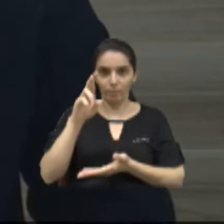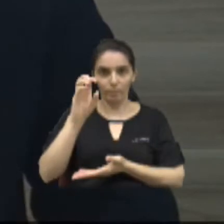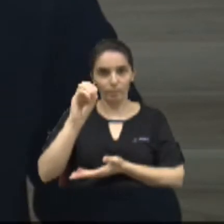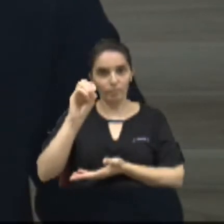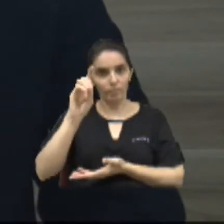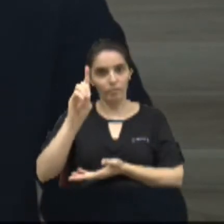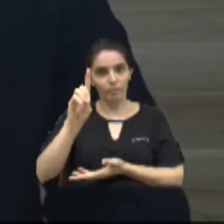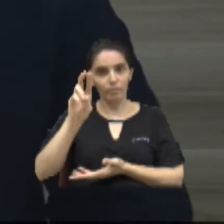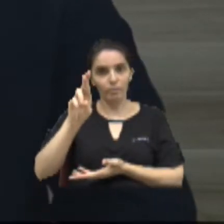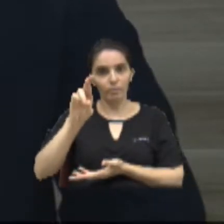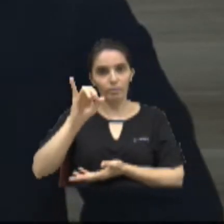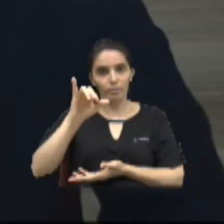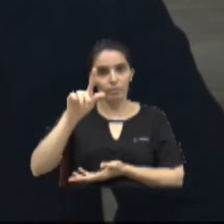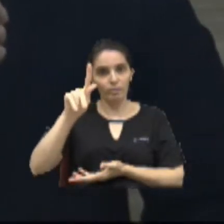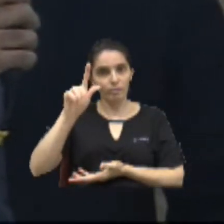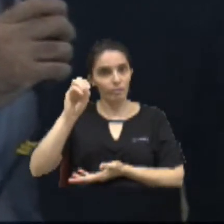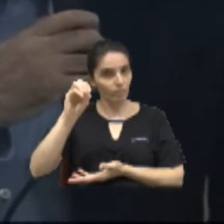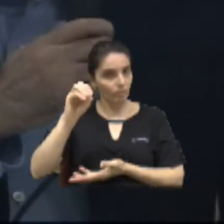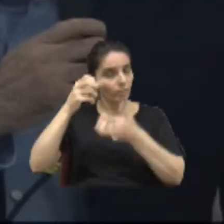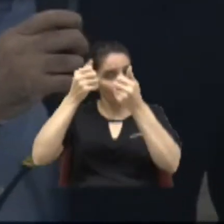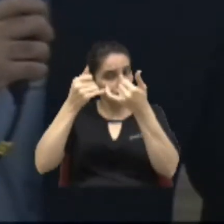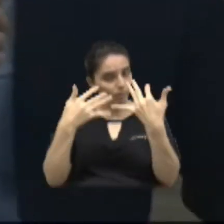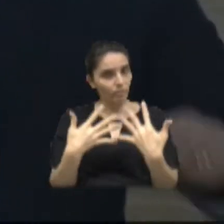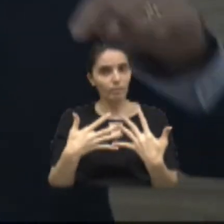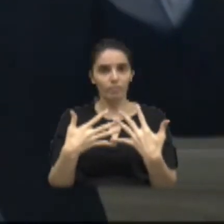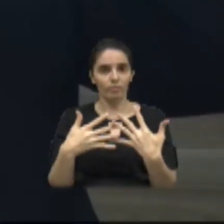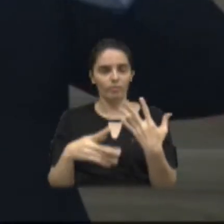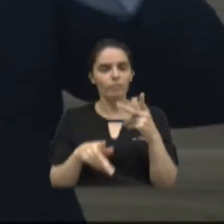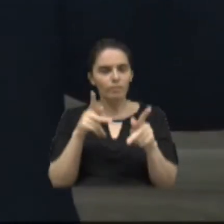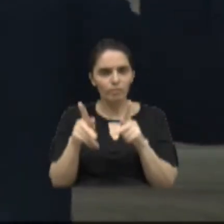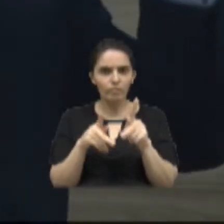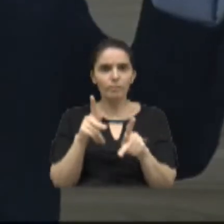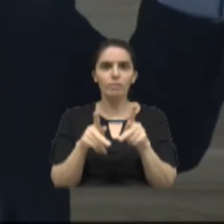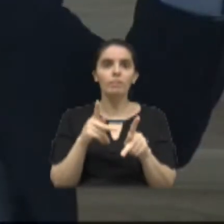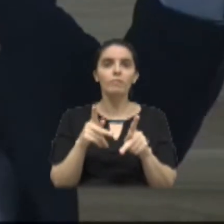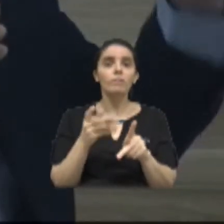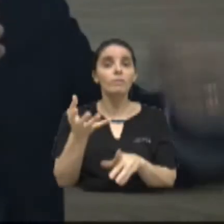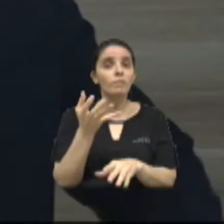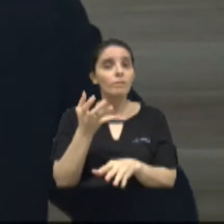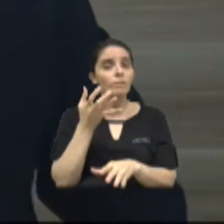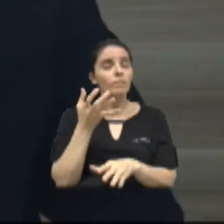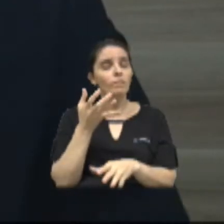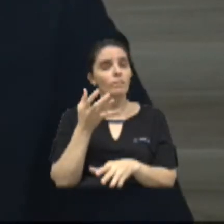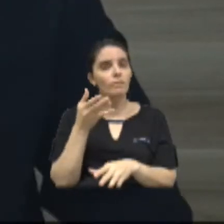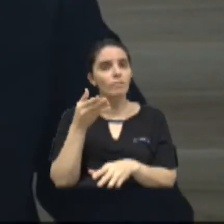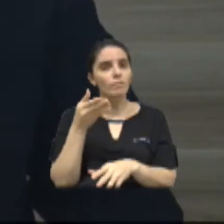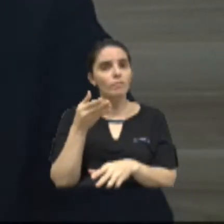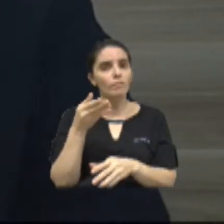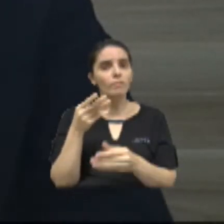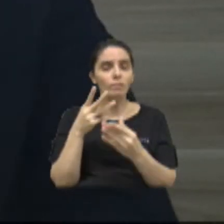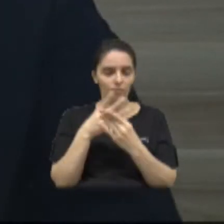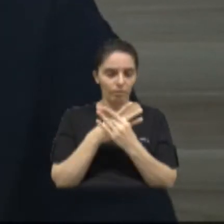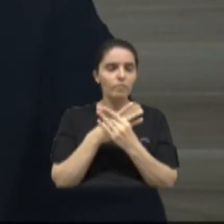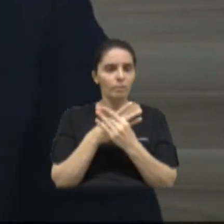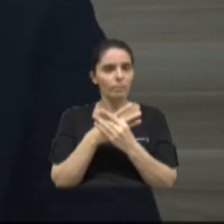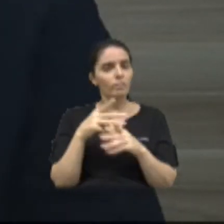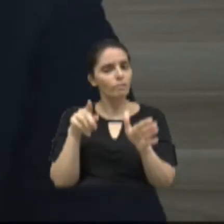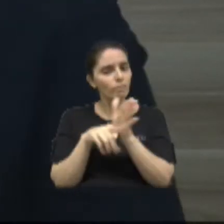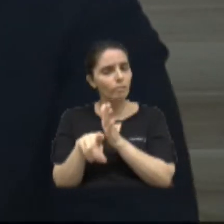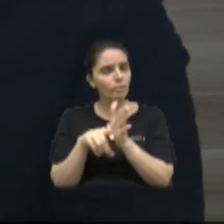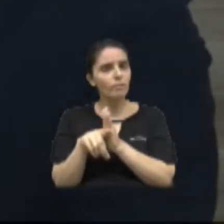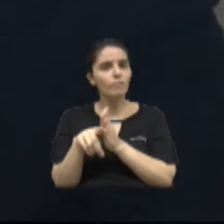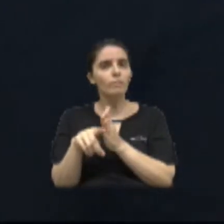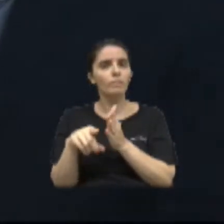estar presente na casa e nada mais justo que a população interessada acompanhar ali o debate em cima